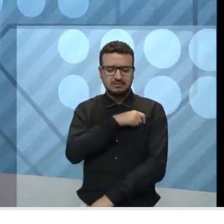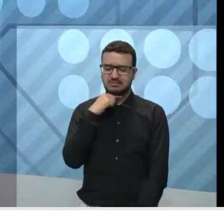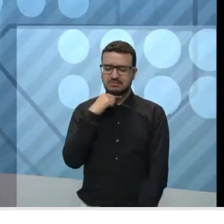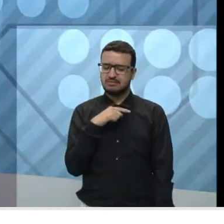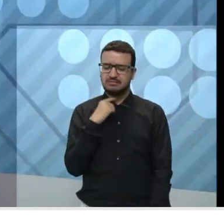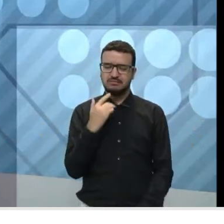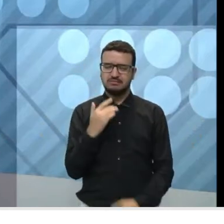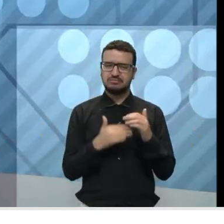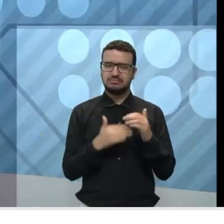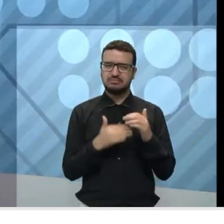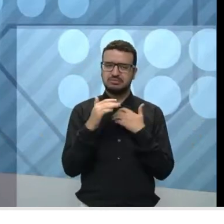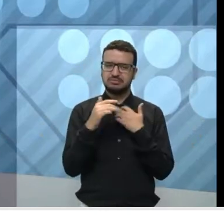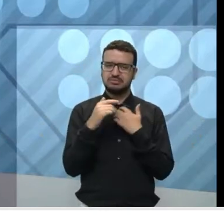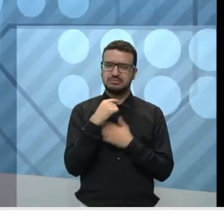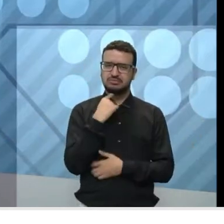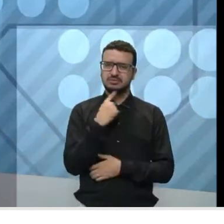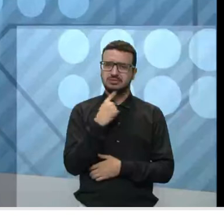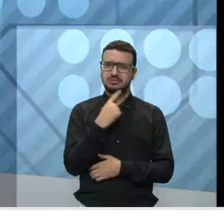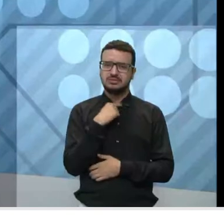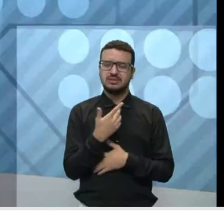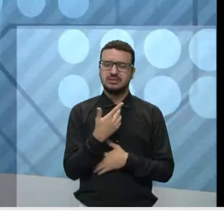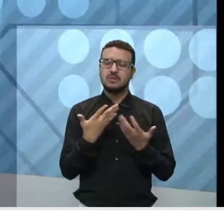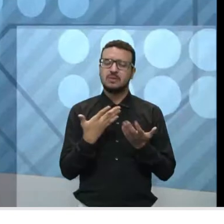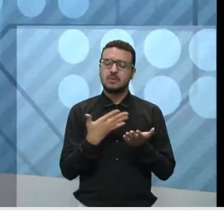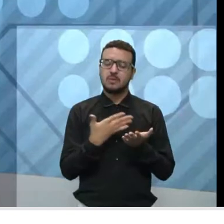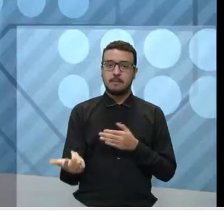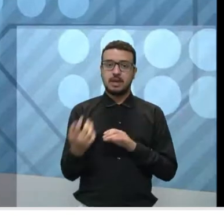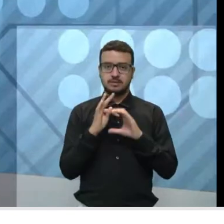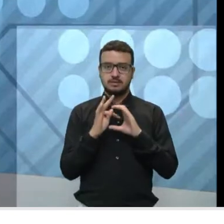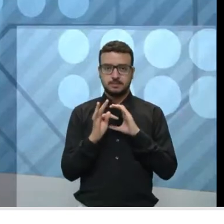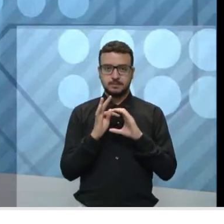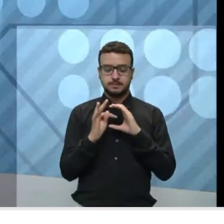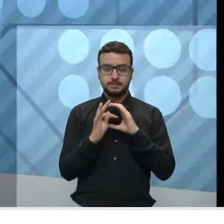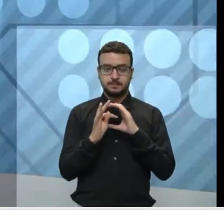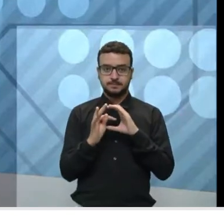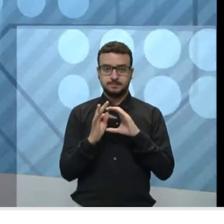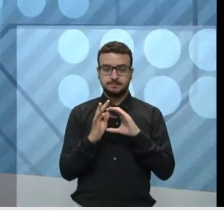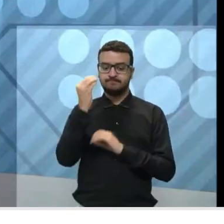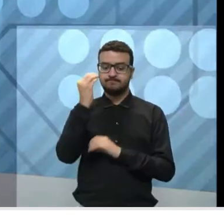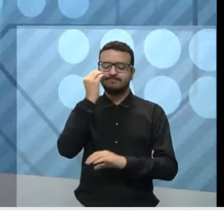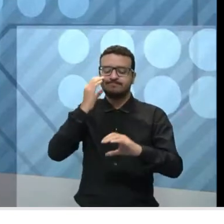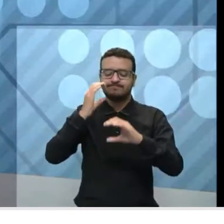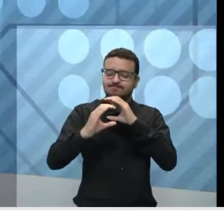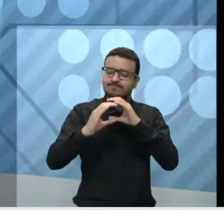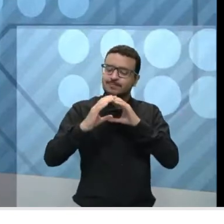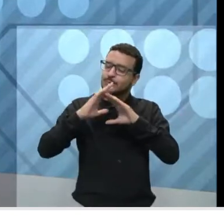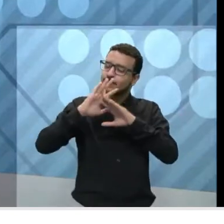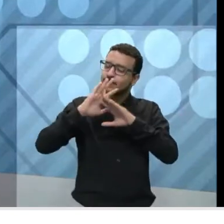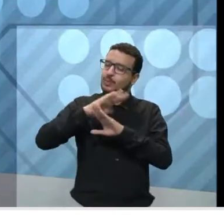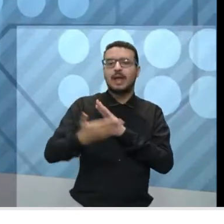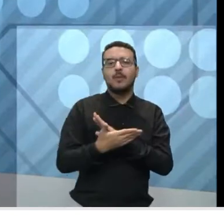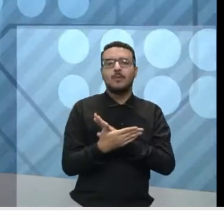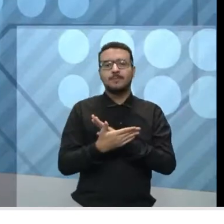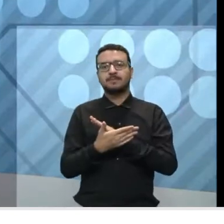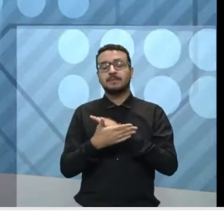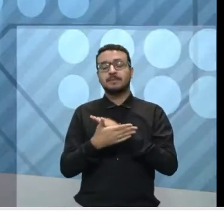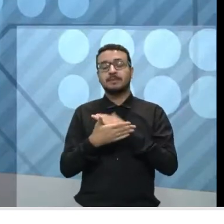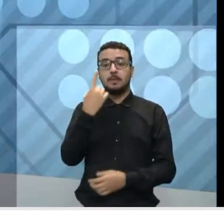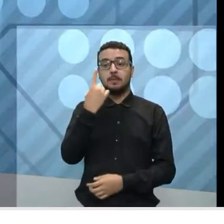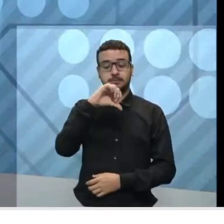total. Na época, em 1960, não havia ainda profissionais especializados para reabilitação